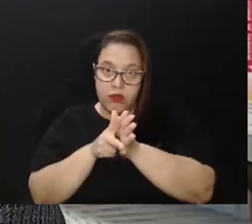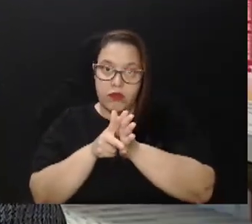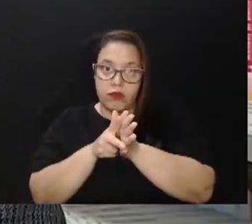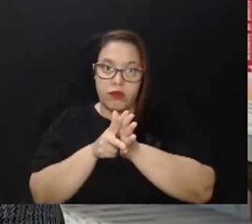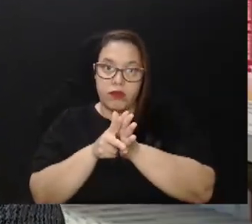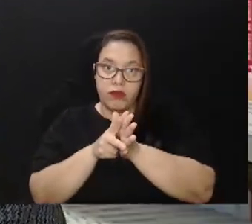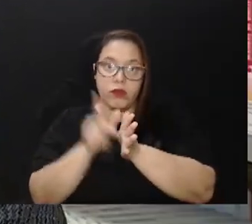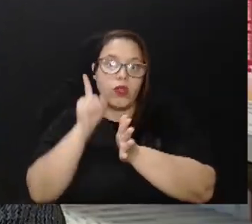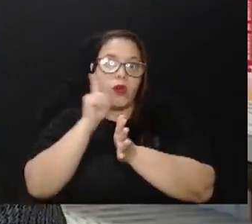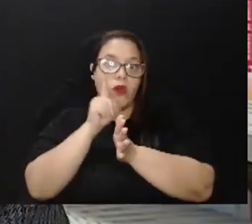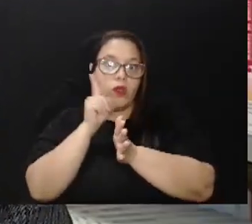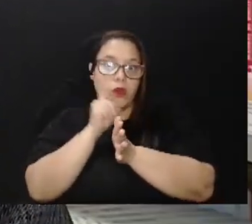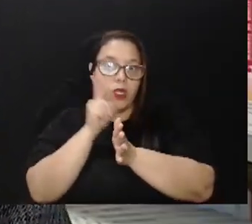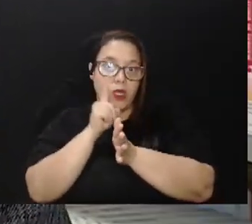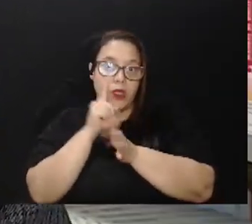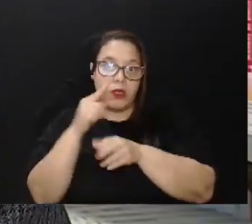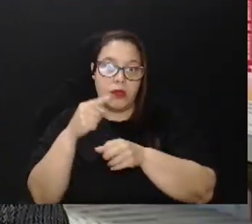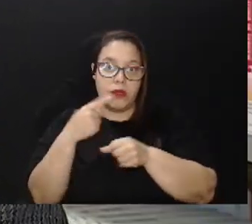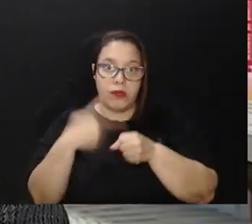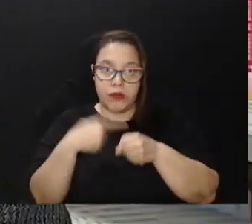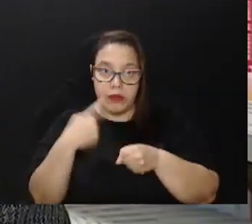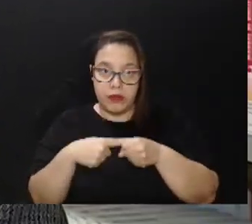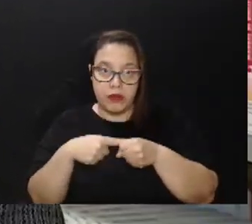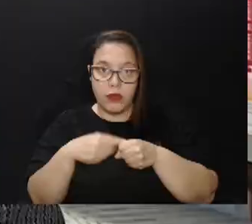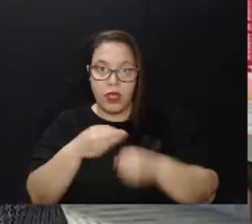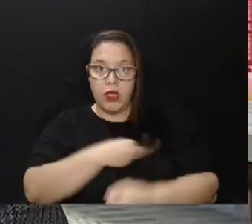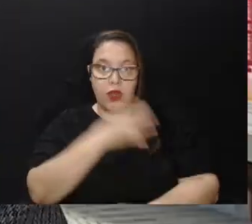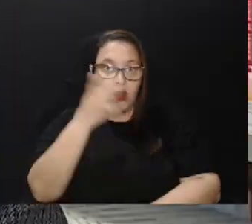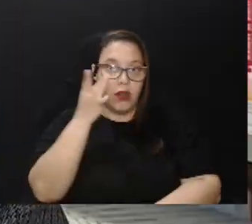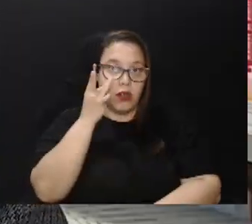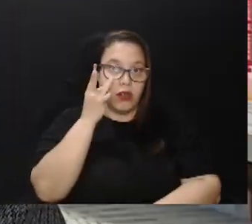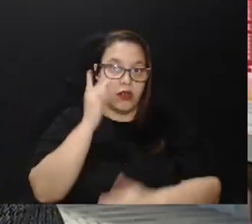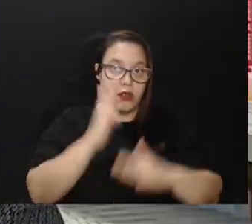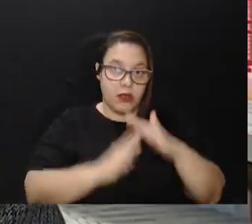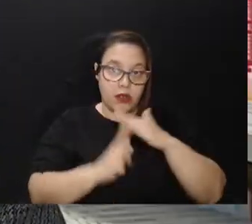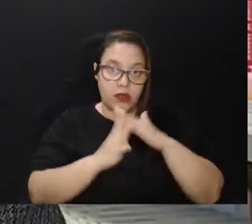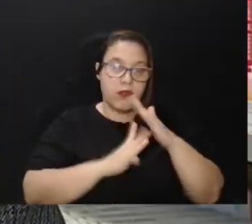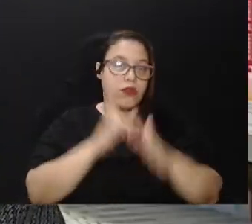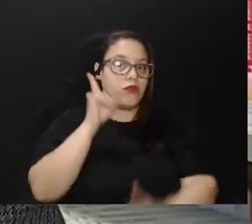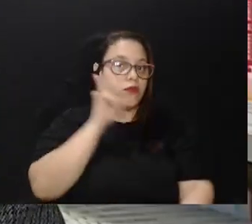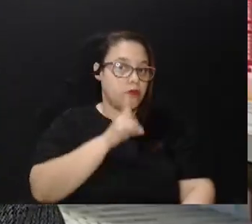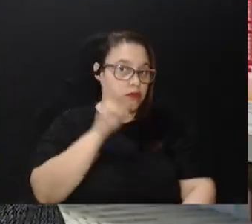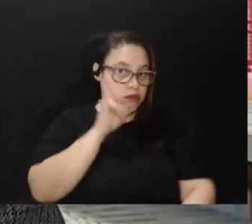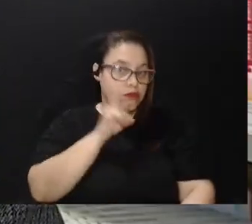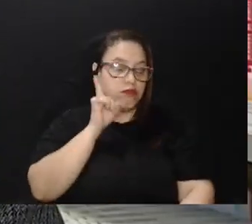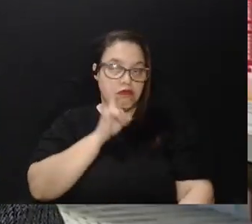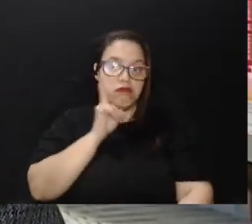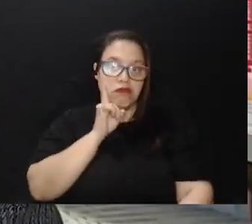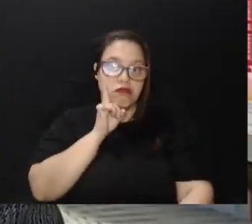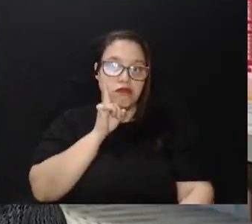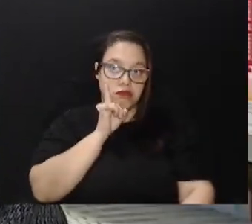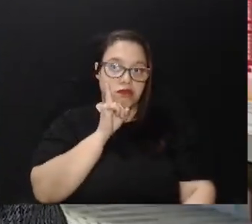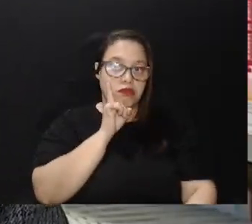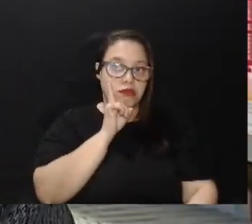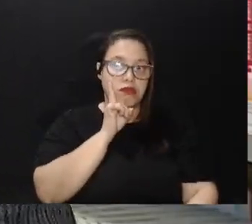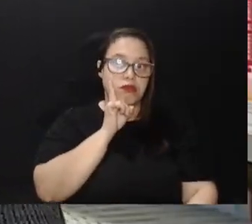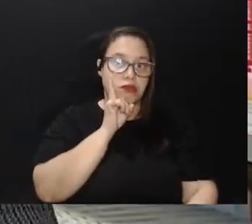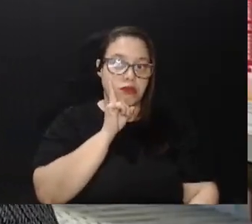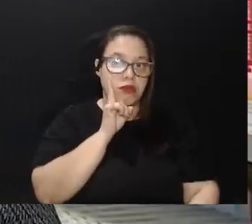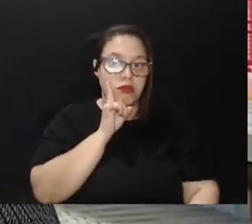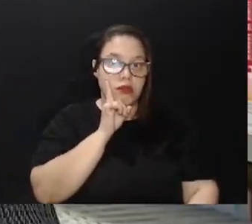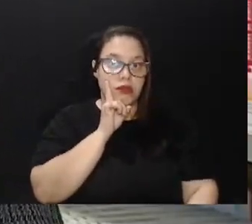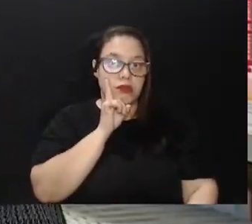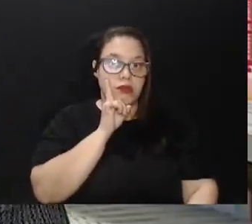ferroviária, né? E a presença desses americanos vão ser chamada de Vila Americana, por